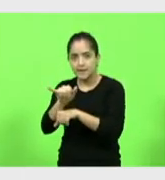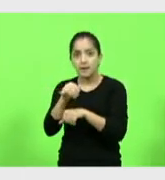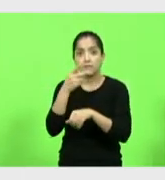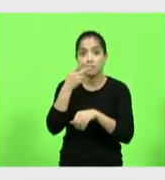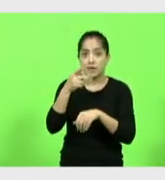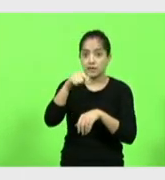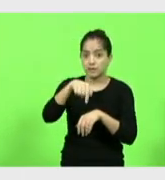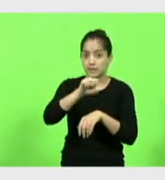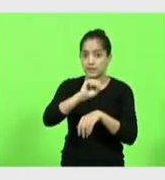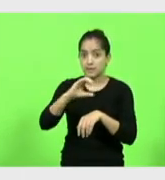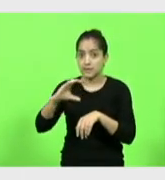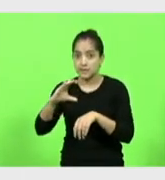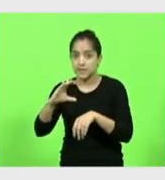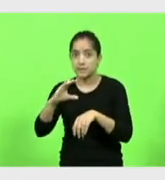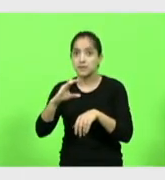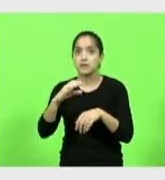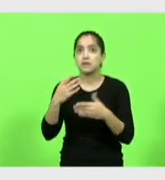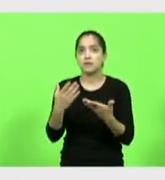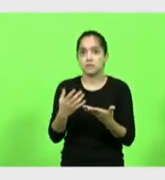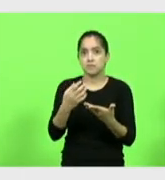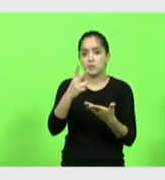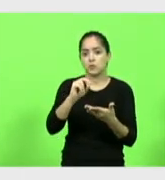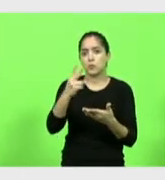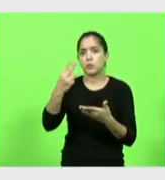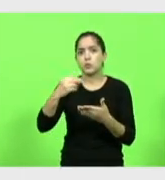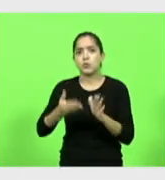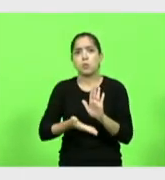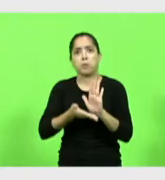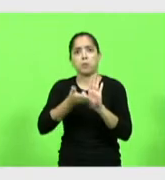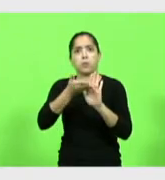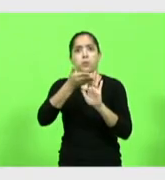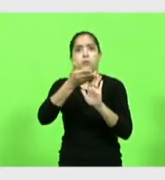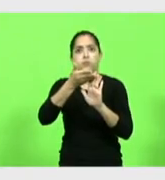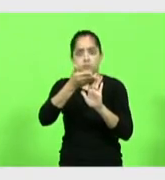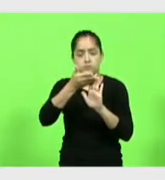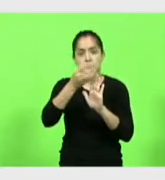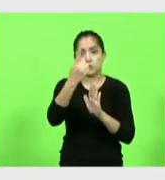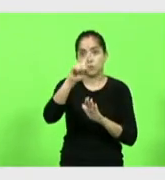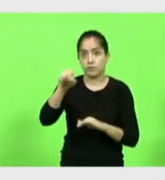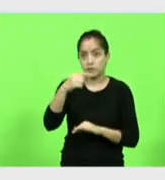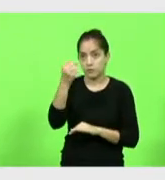Catarina fecha 2020 com superávit orçamentário em